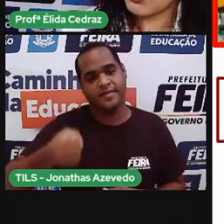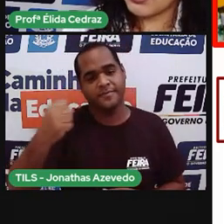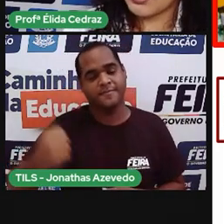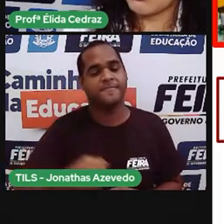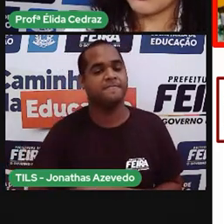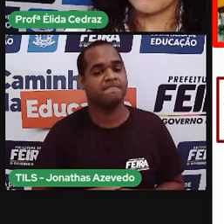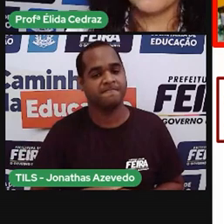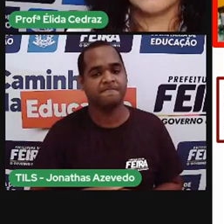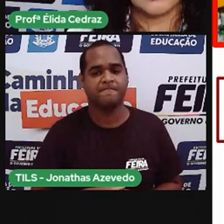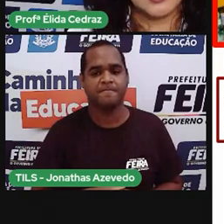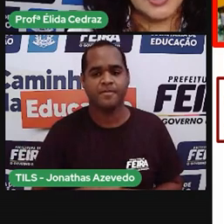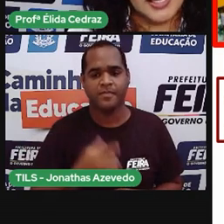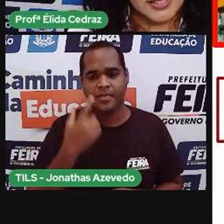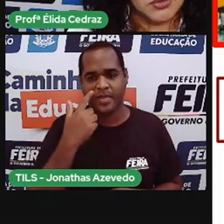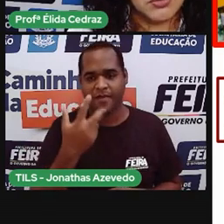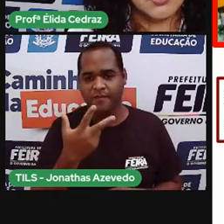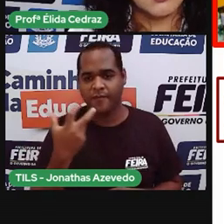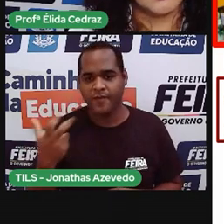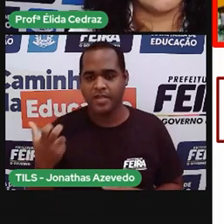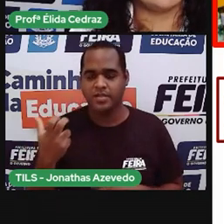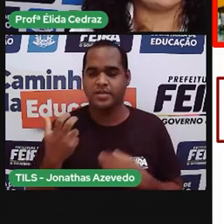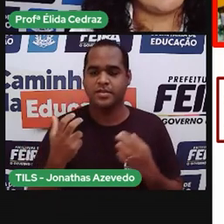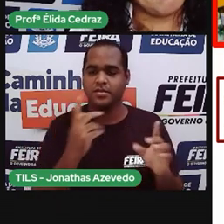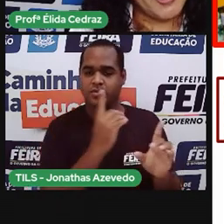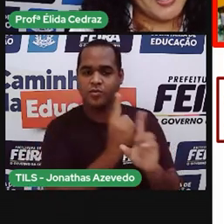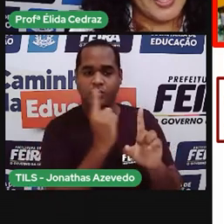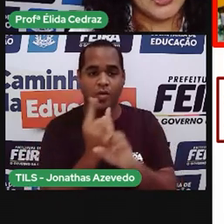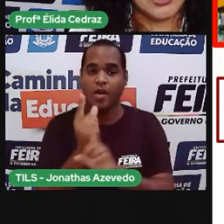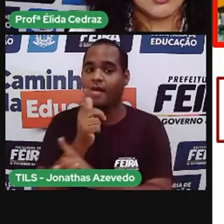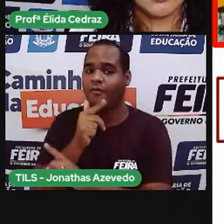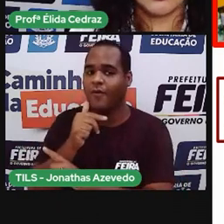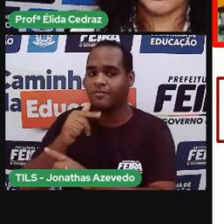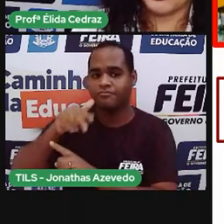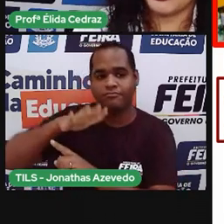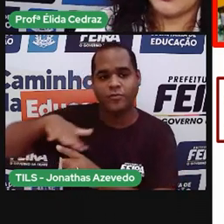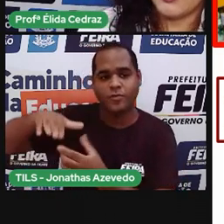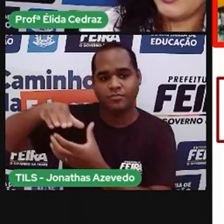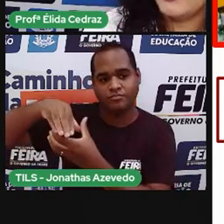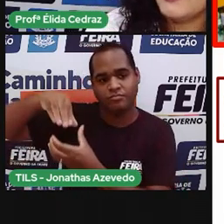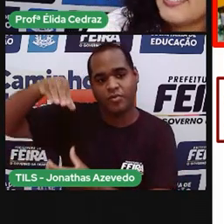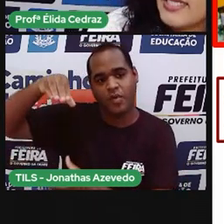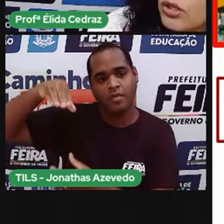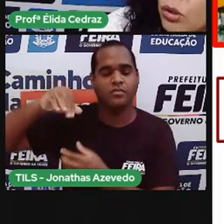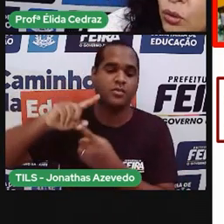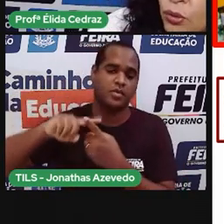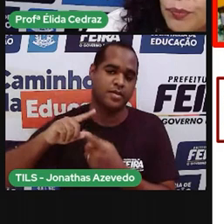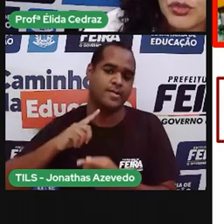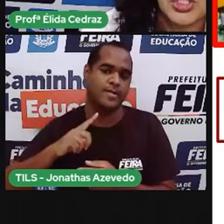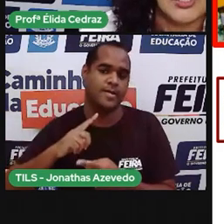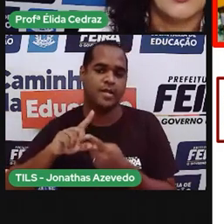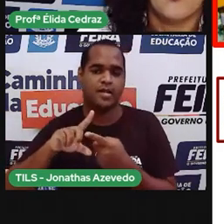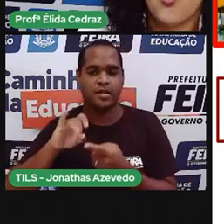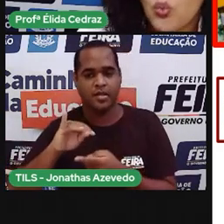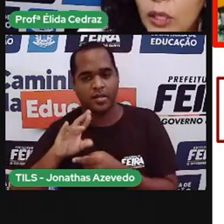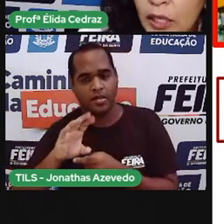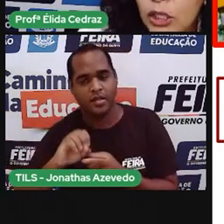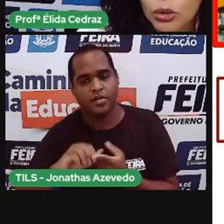Nós encontramos os líquidos em embalagens de litro,